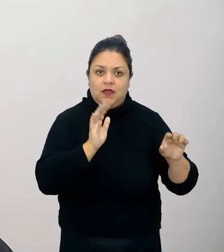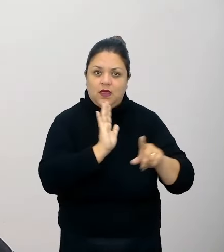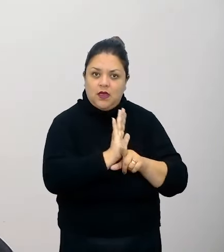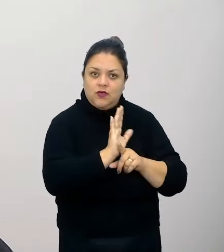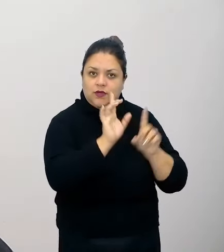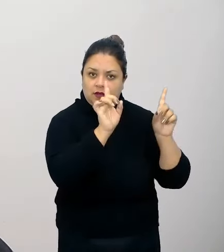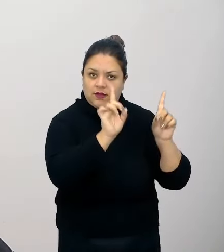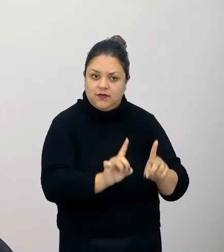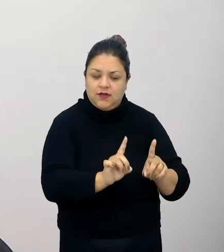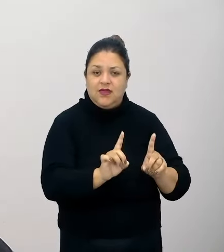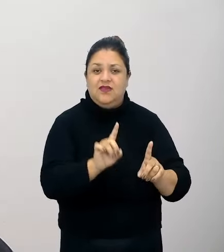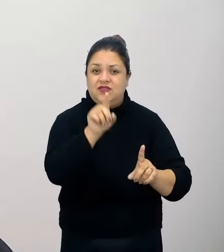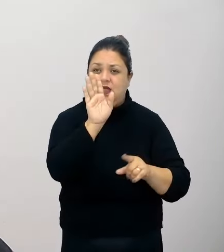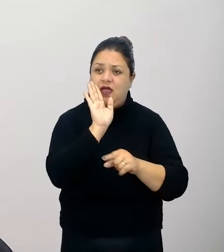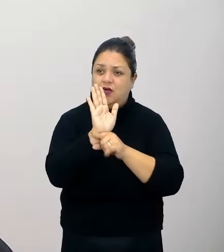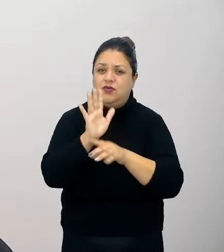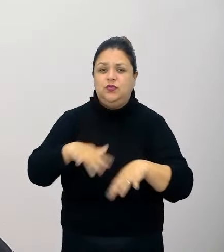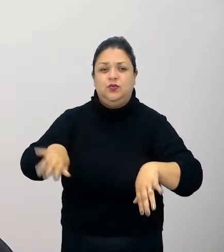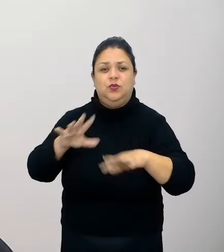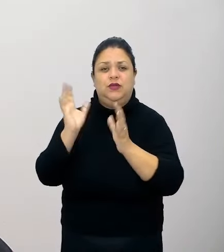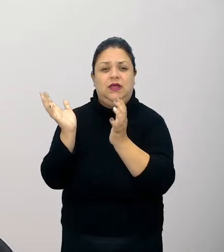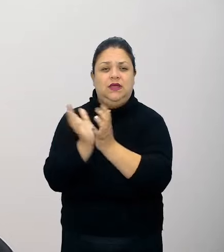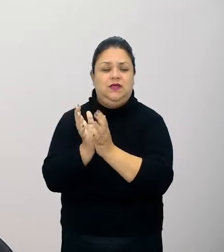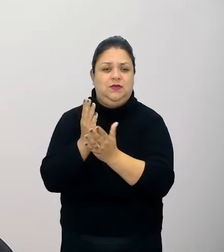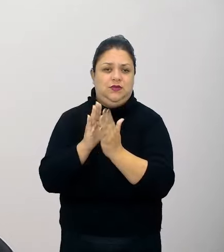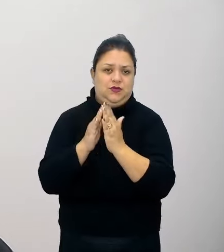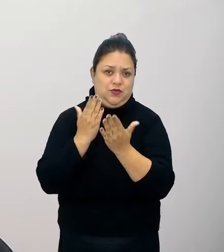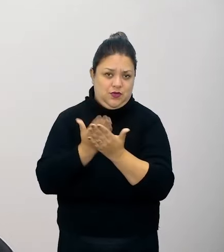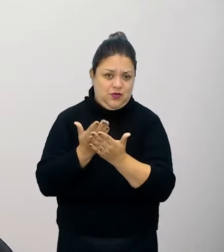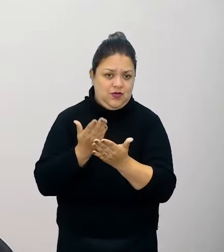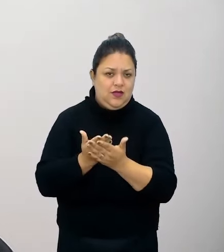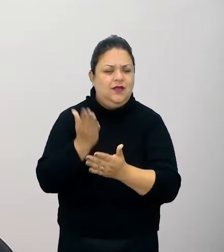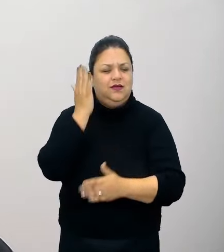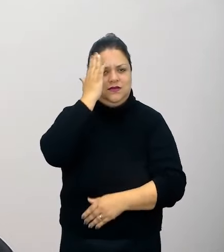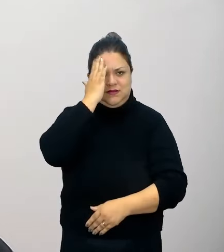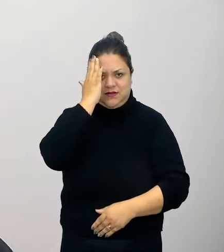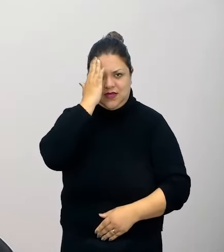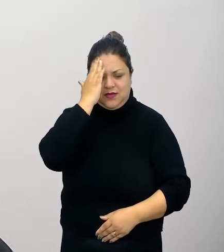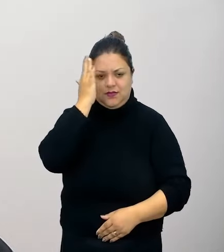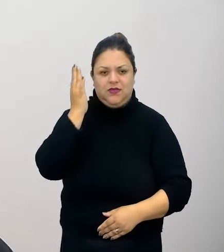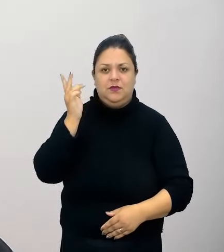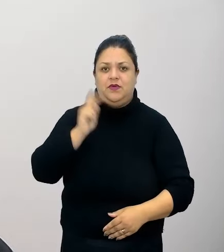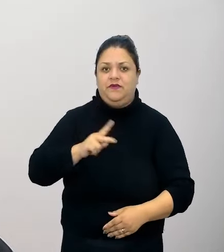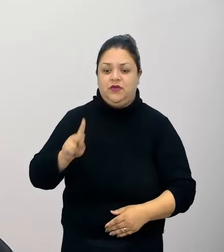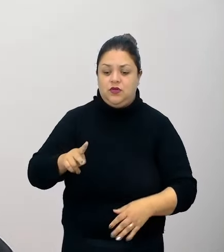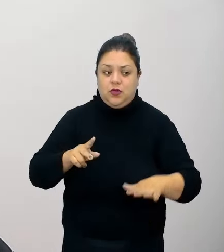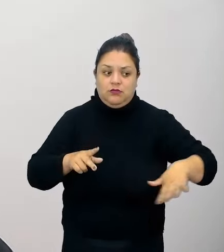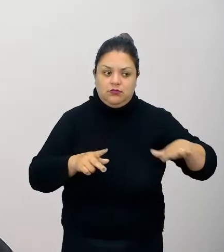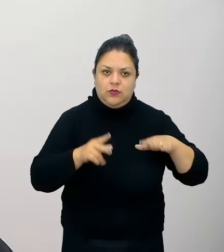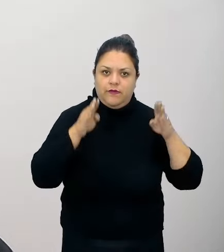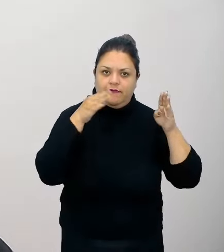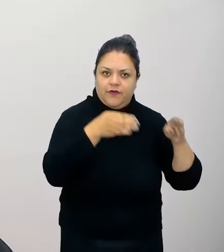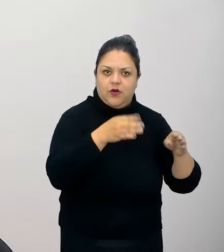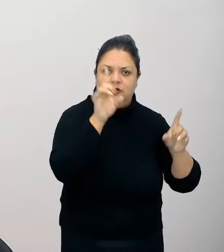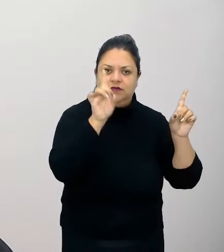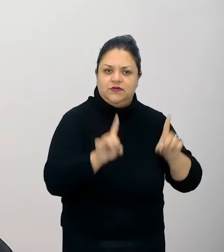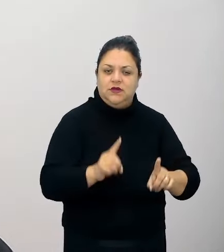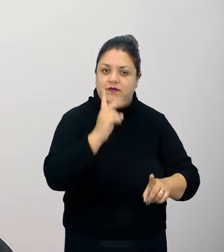equipe escolar. Então, a gente sabe que não tem muito professores da área da deficiência visual, às vezes não tem muito da